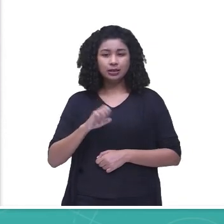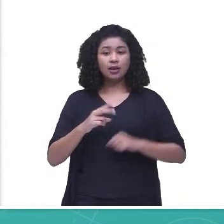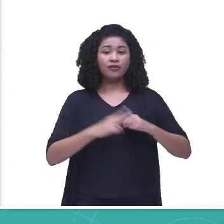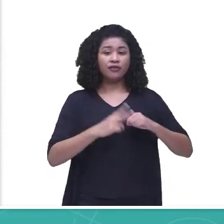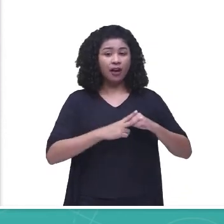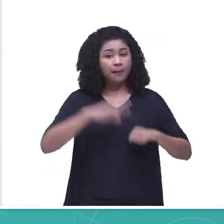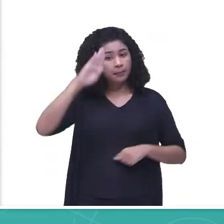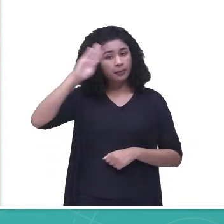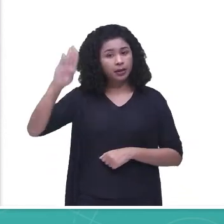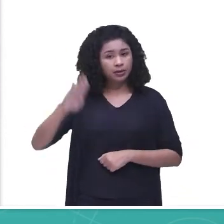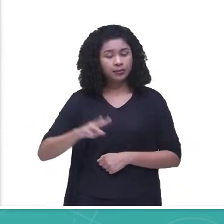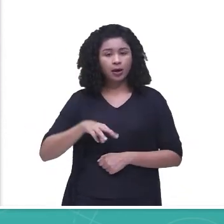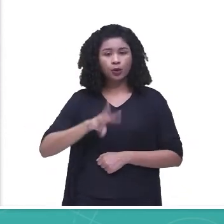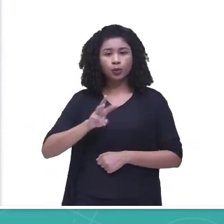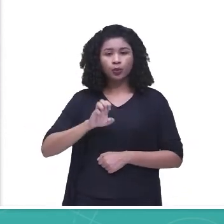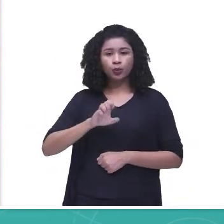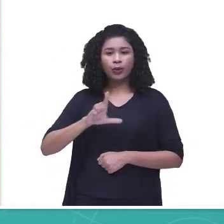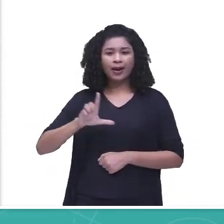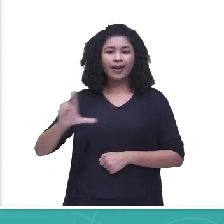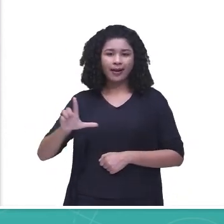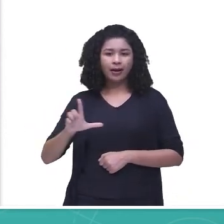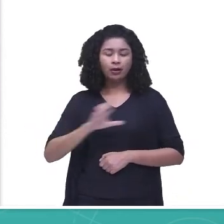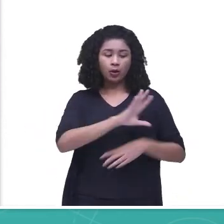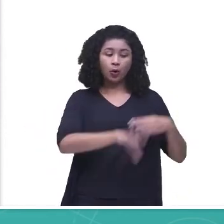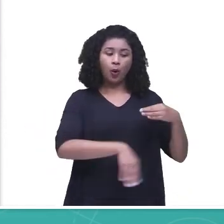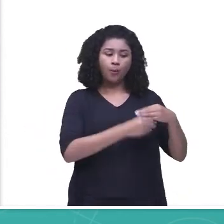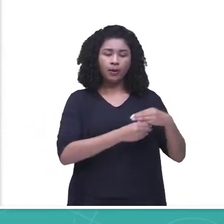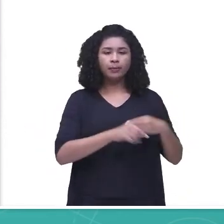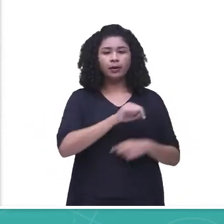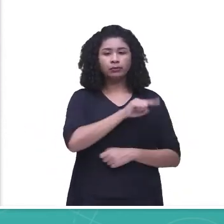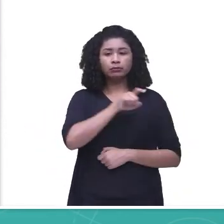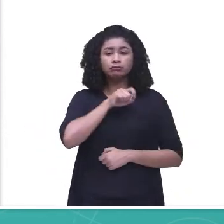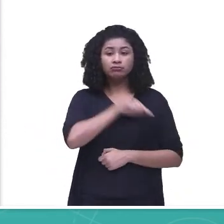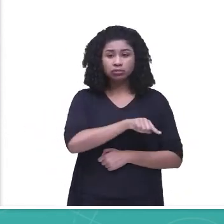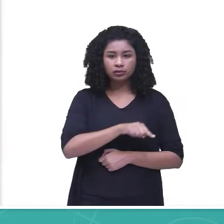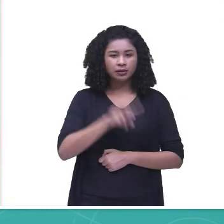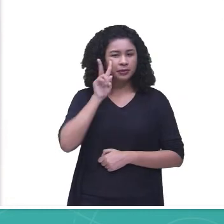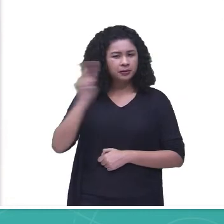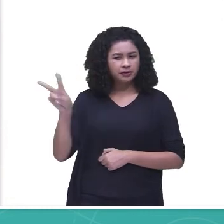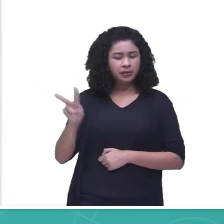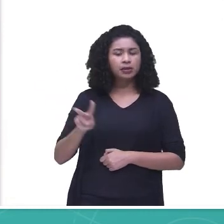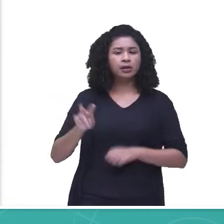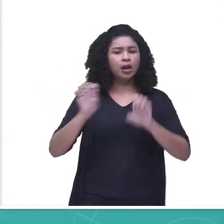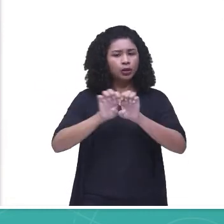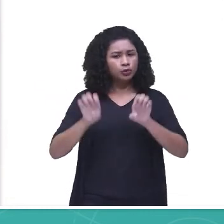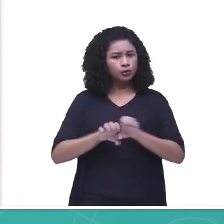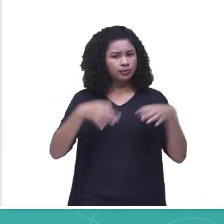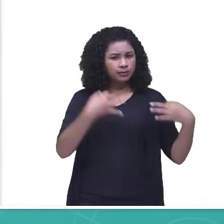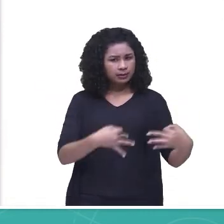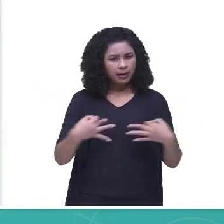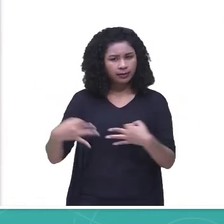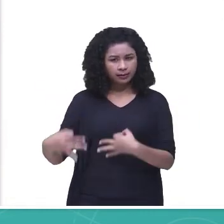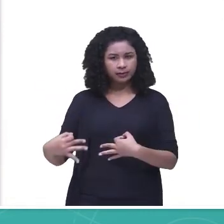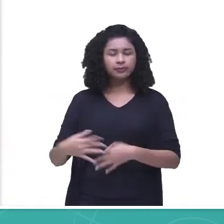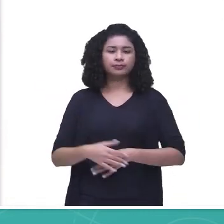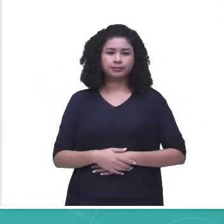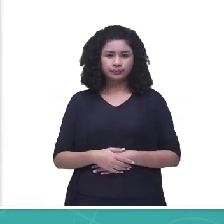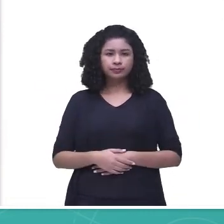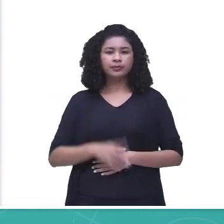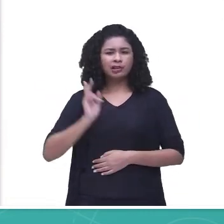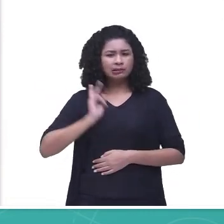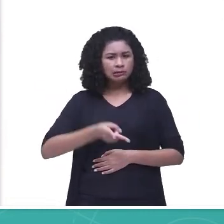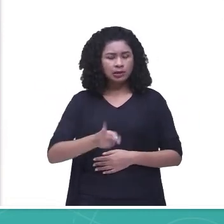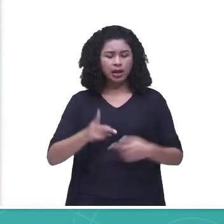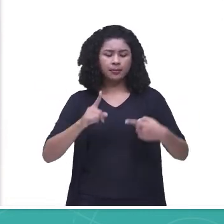o question mark, que é o ponto de interrogação, tá certo? Sujeito he, she e it, eu devo